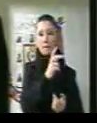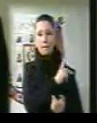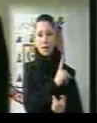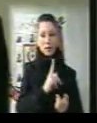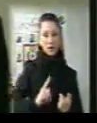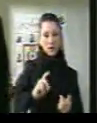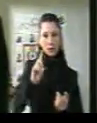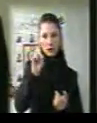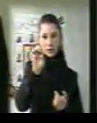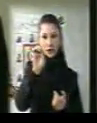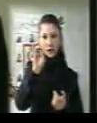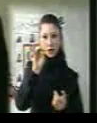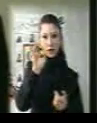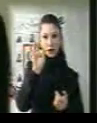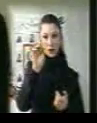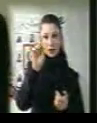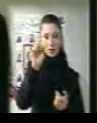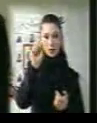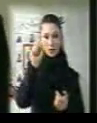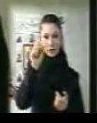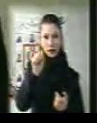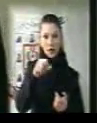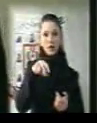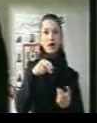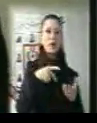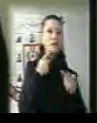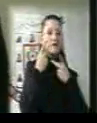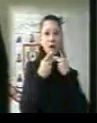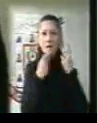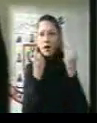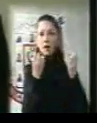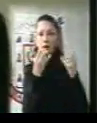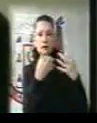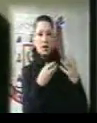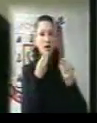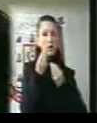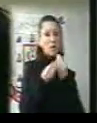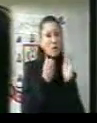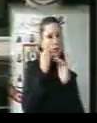Infra, que vai falar acerca das obras do anel viário e da via rápida.